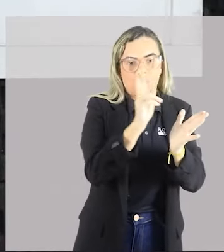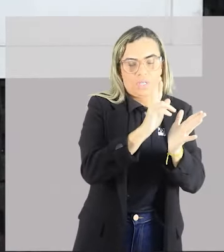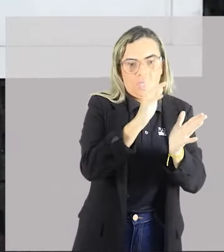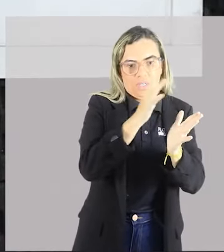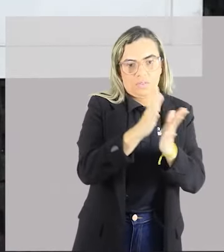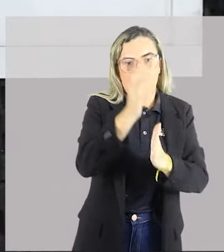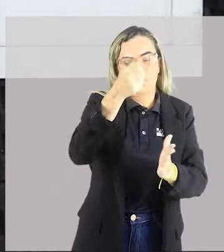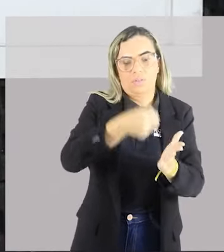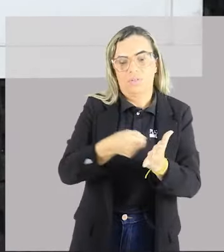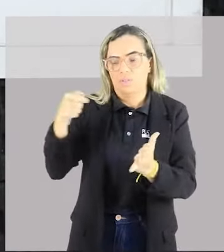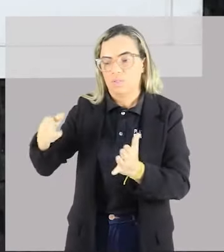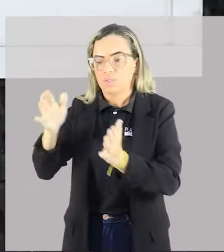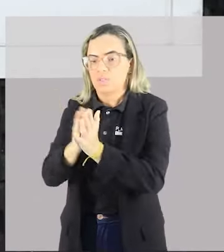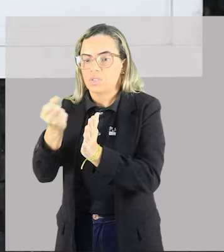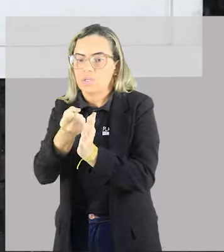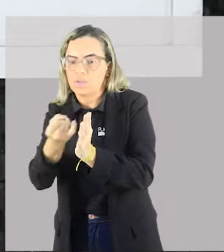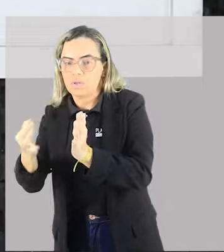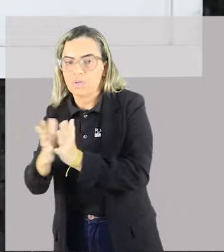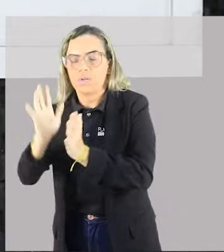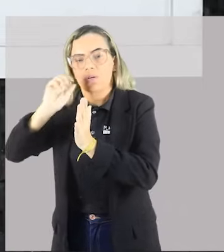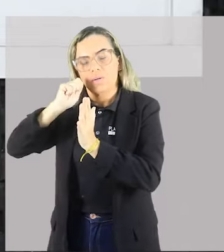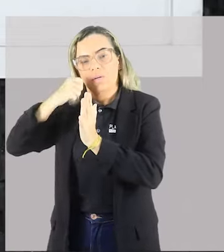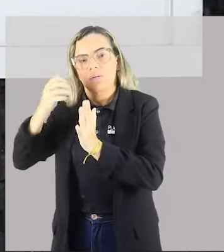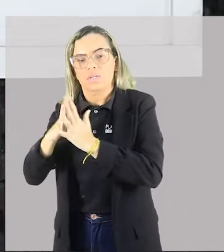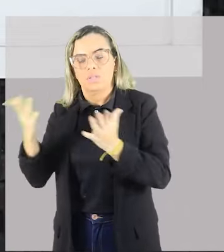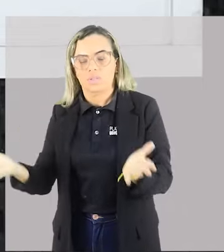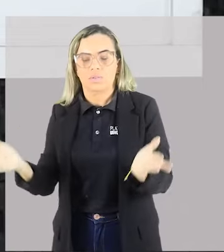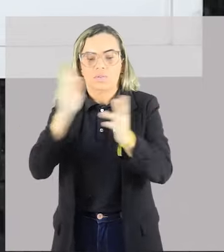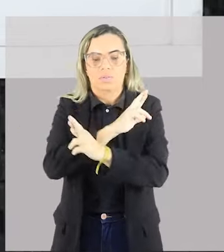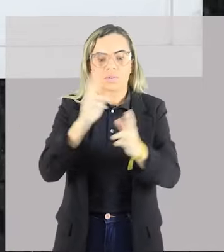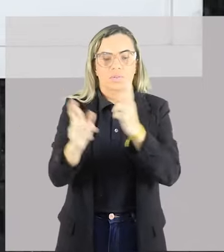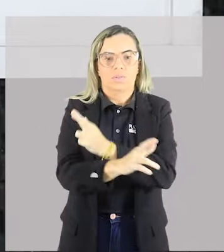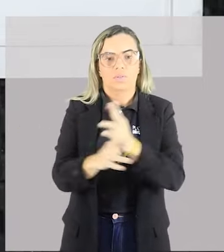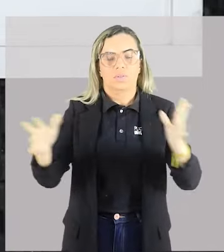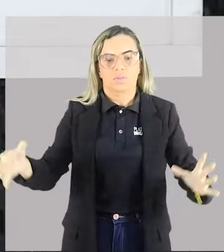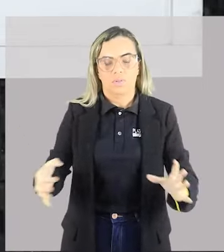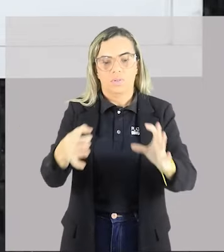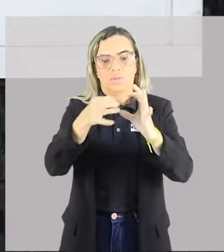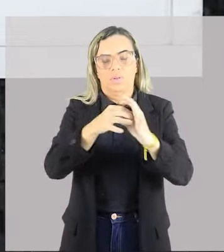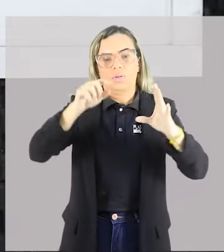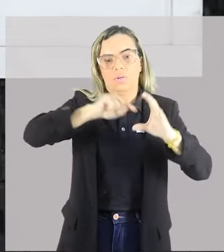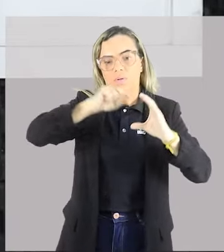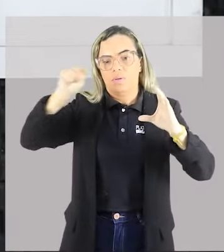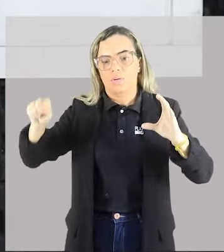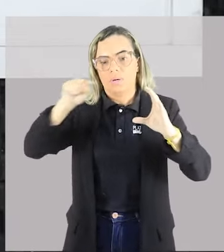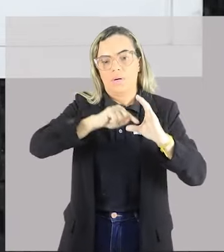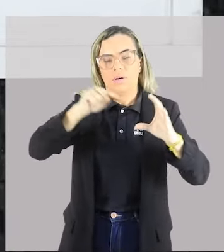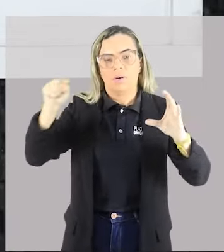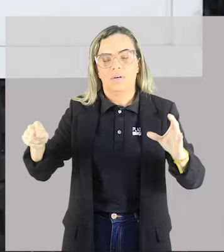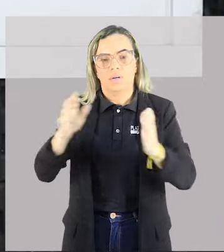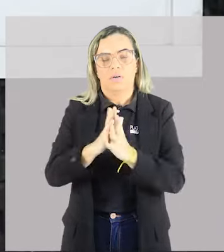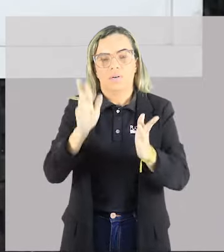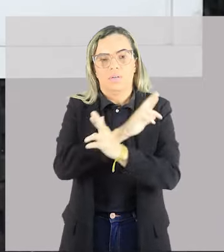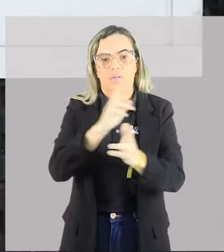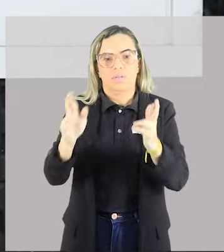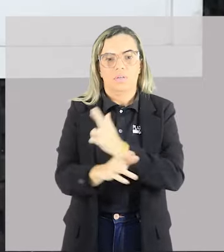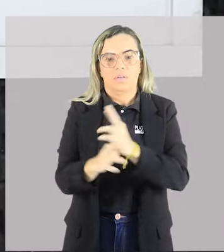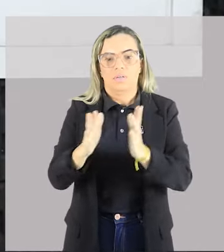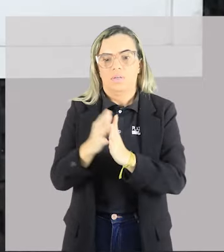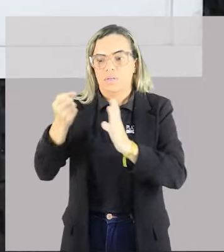de pães o conjunto dos valores depende da quantidade de pães que você for comprar para cada